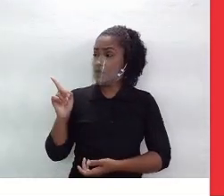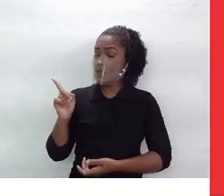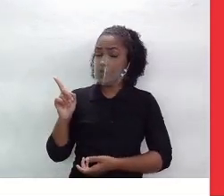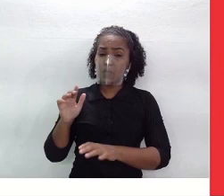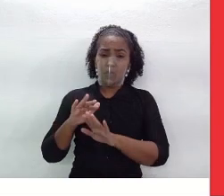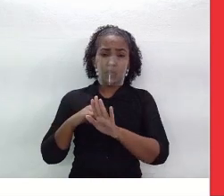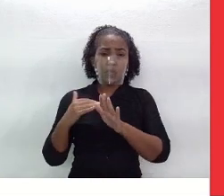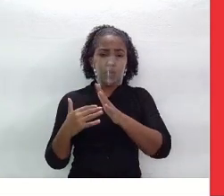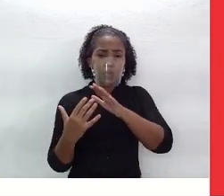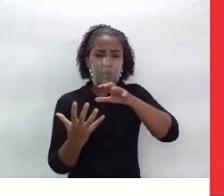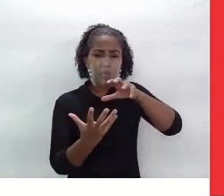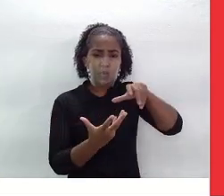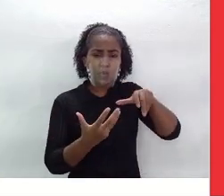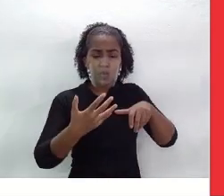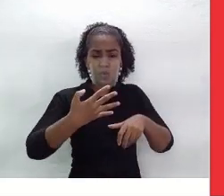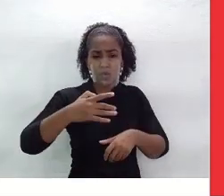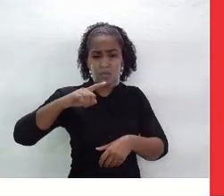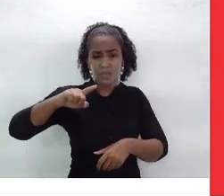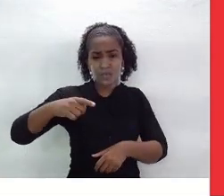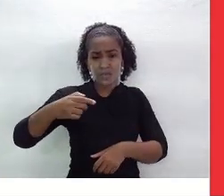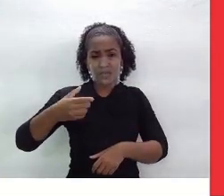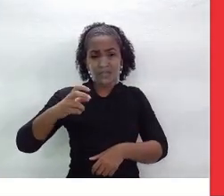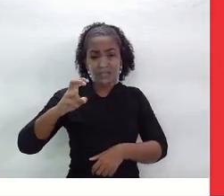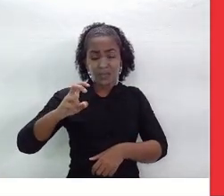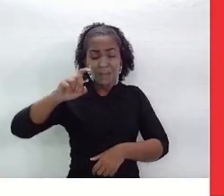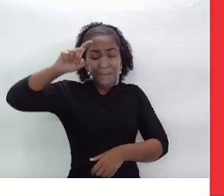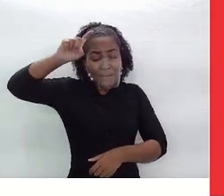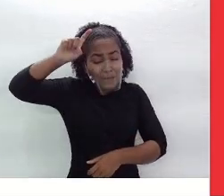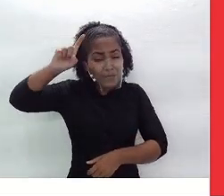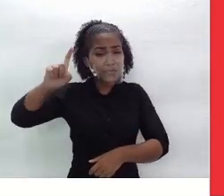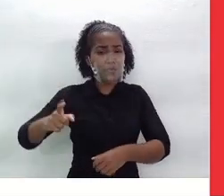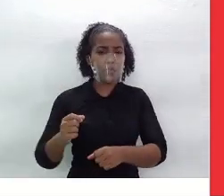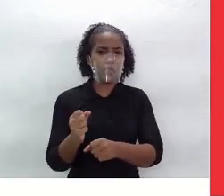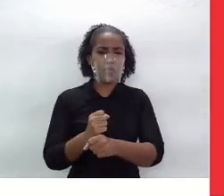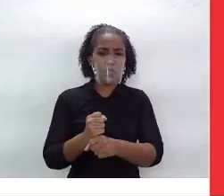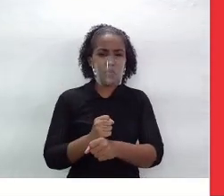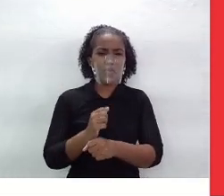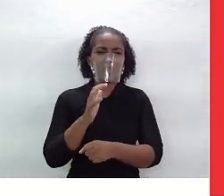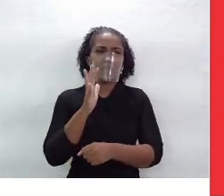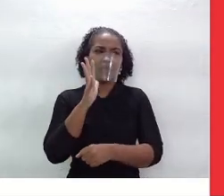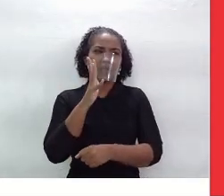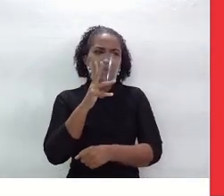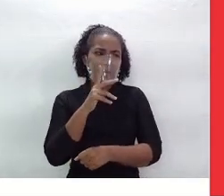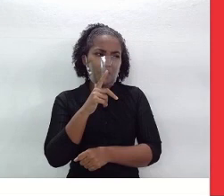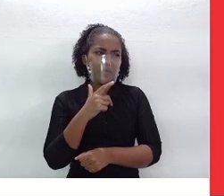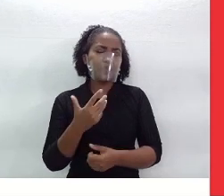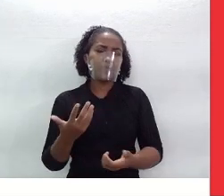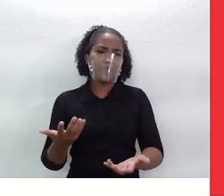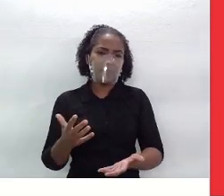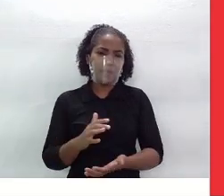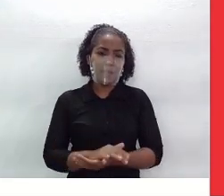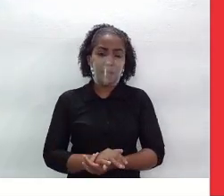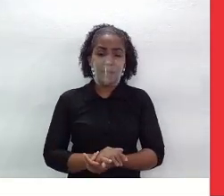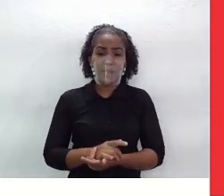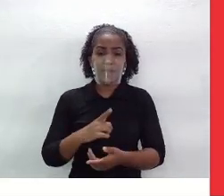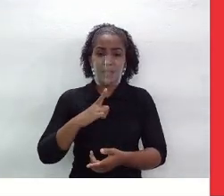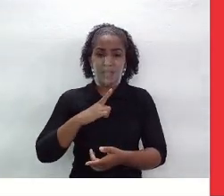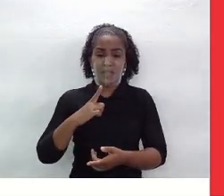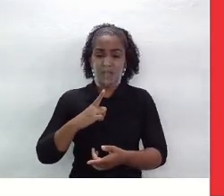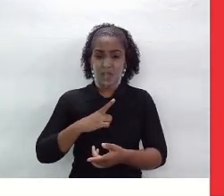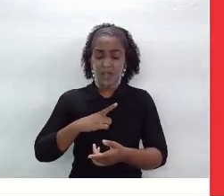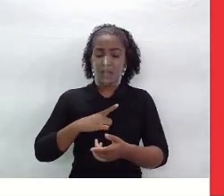como ele tem 4,5 bilhões de anos, isso demorou um tempo para que